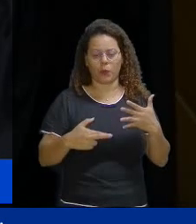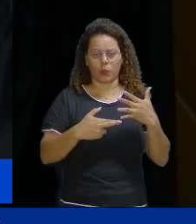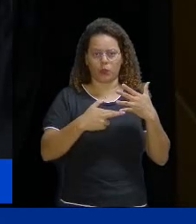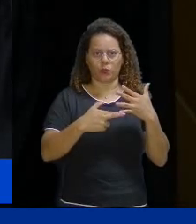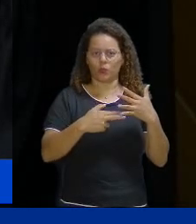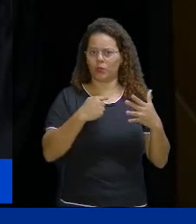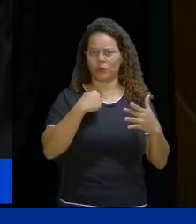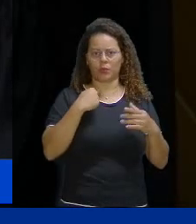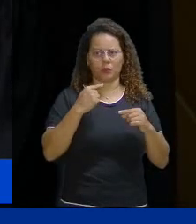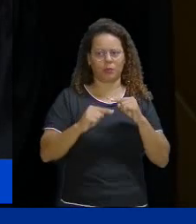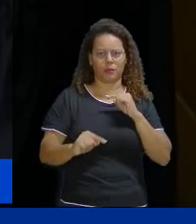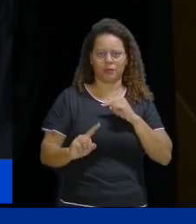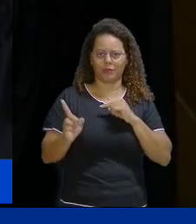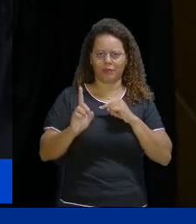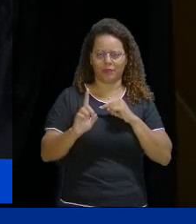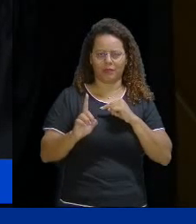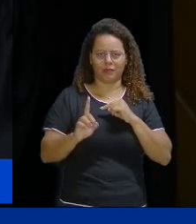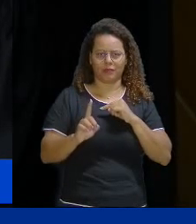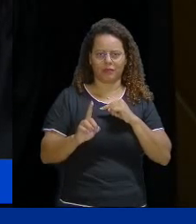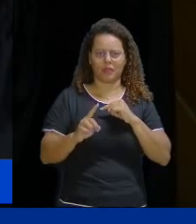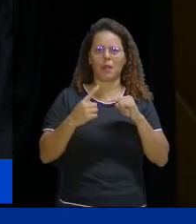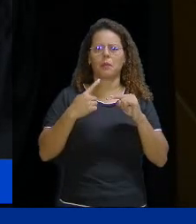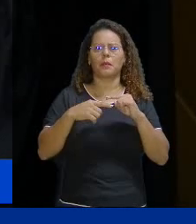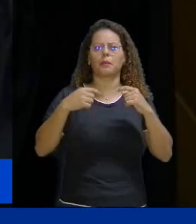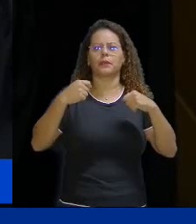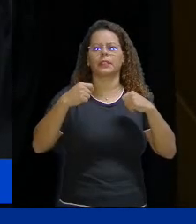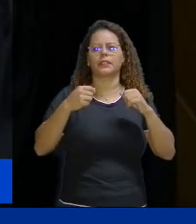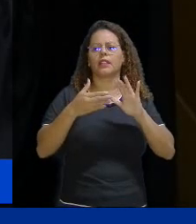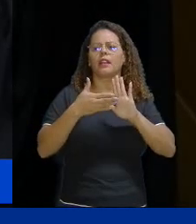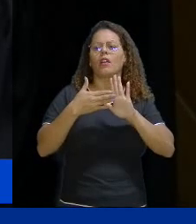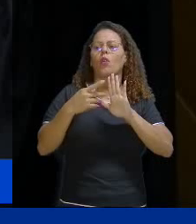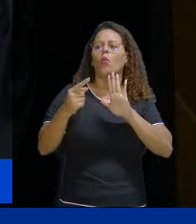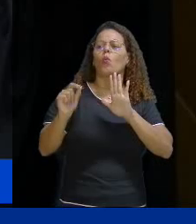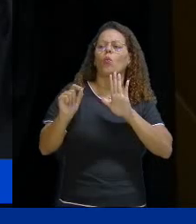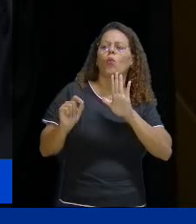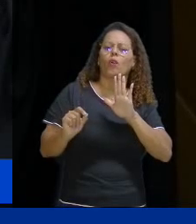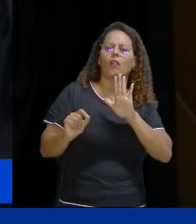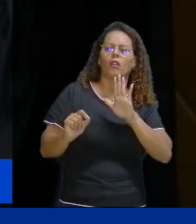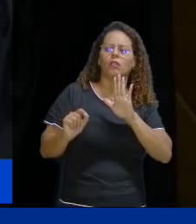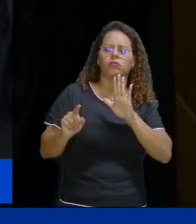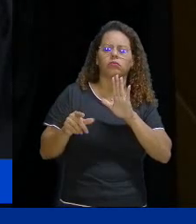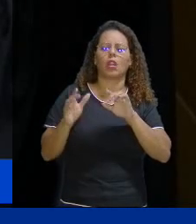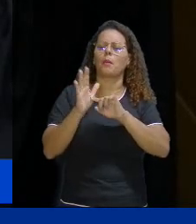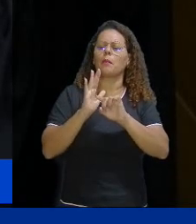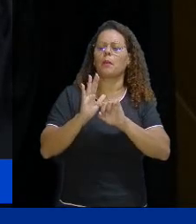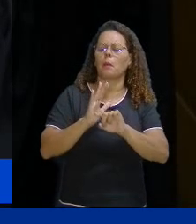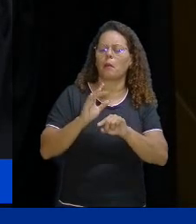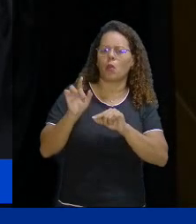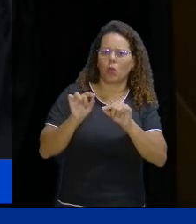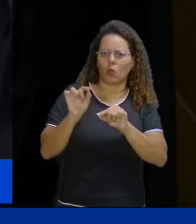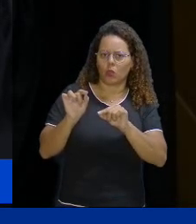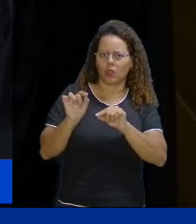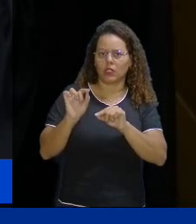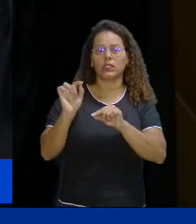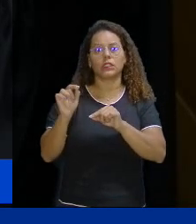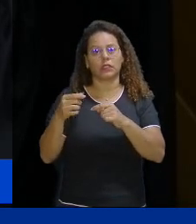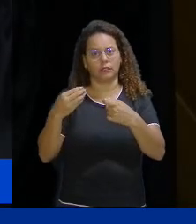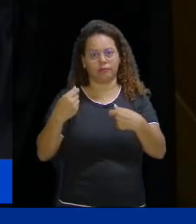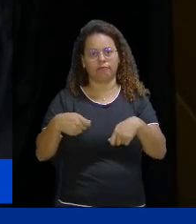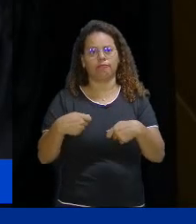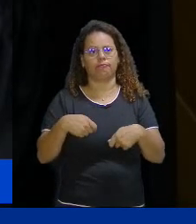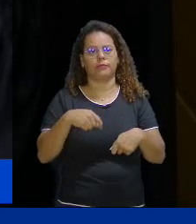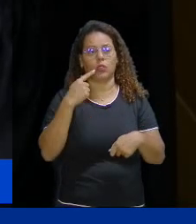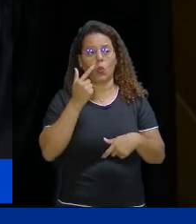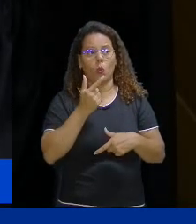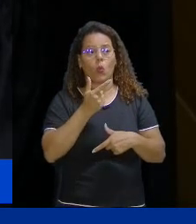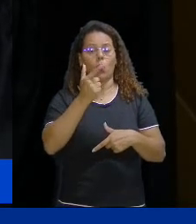estarem sujeitas à preclusão, o que possibilita à parte poder questionar a matéria de forma preliminar